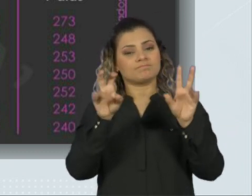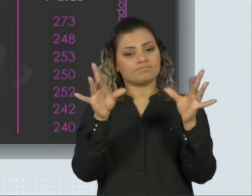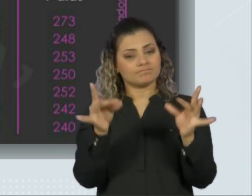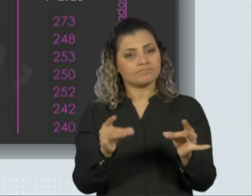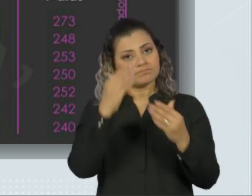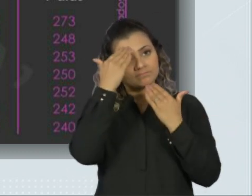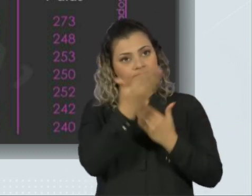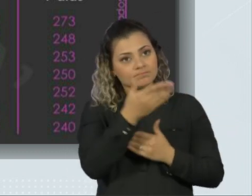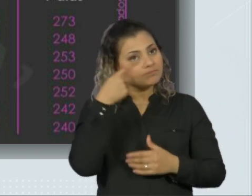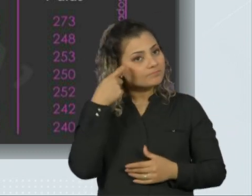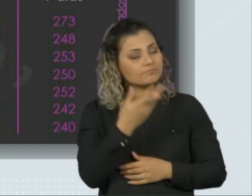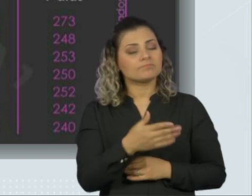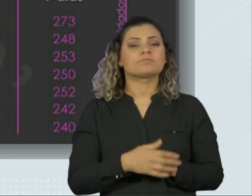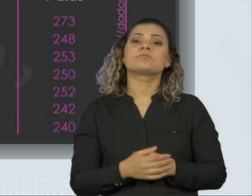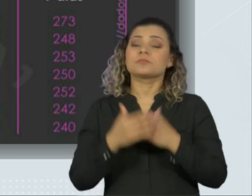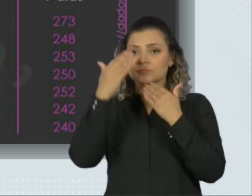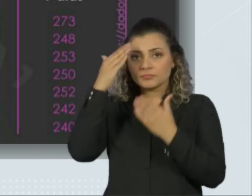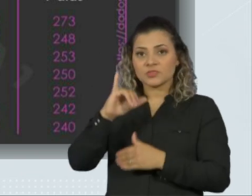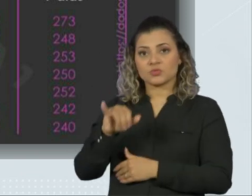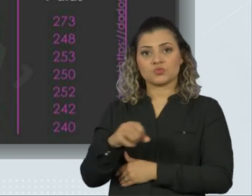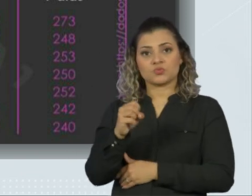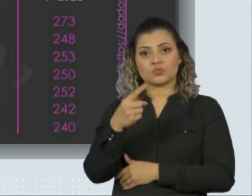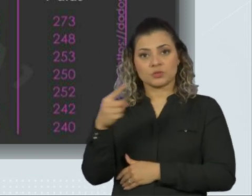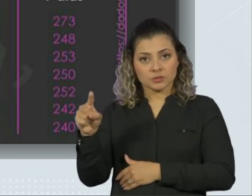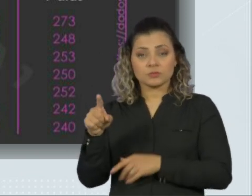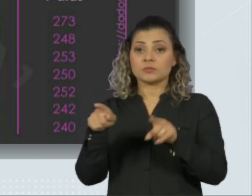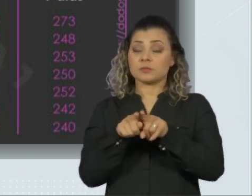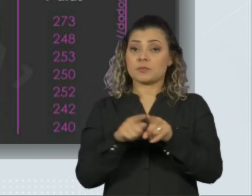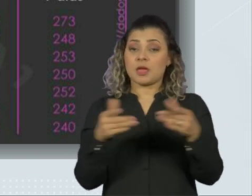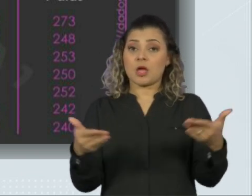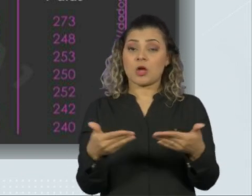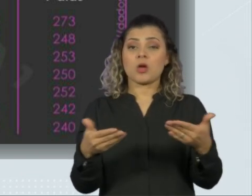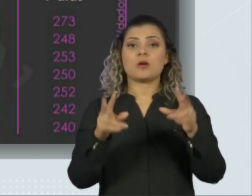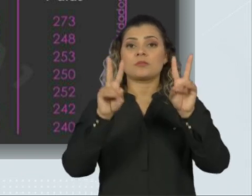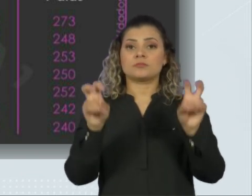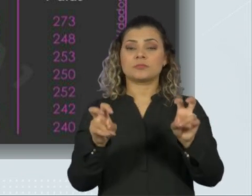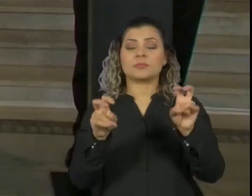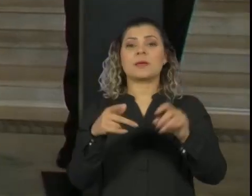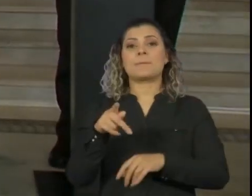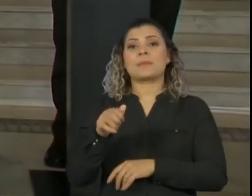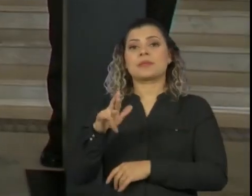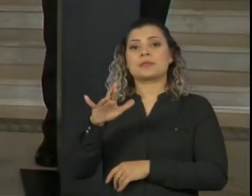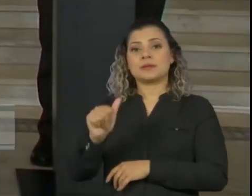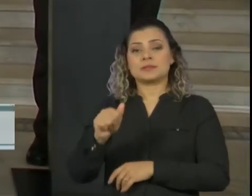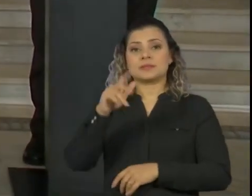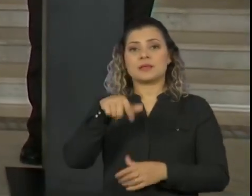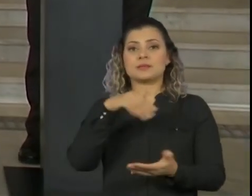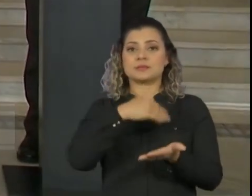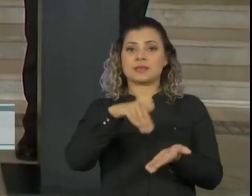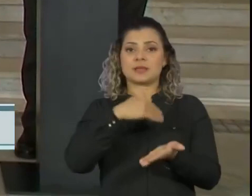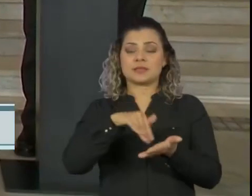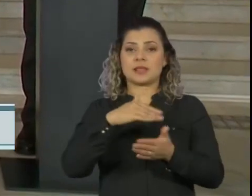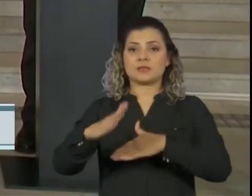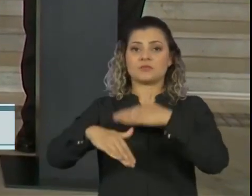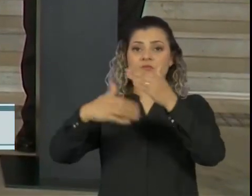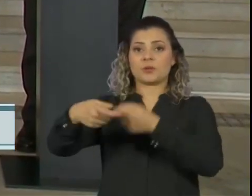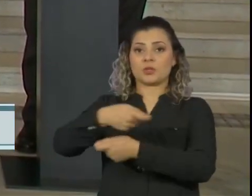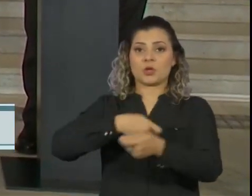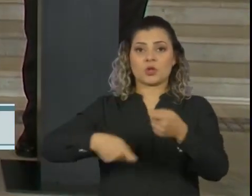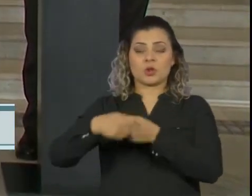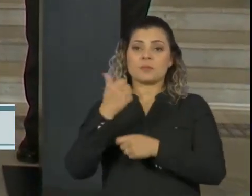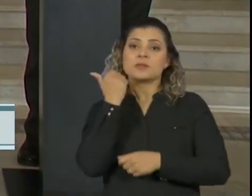João Gabardo, coordenador executivo do Comitê de Saúde do Estado de São Paulo. Vamos agora com a Patrícia Ellen, secretária de Desenvolvimento